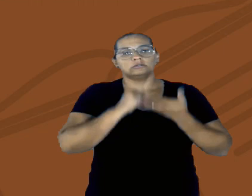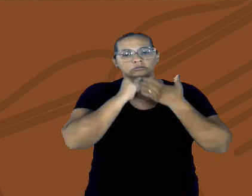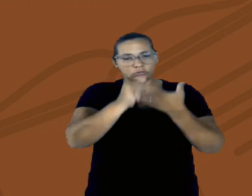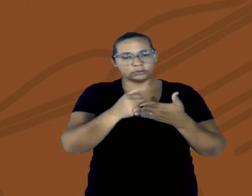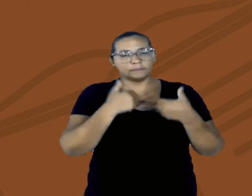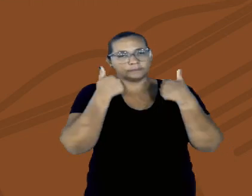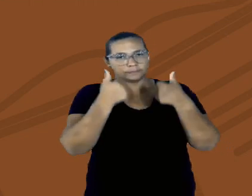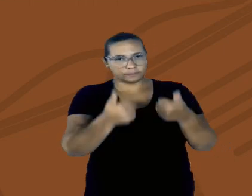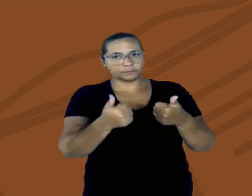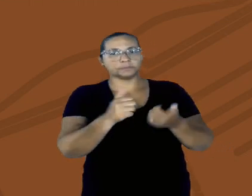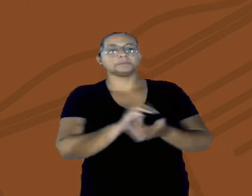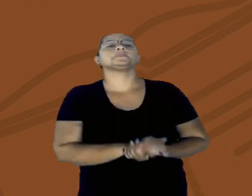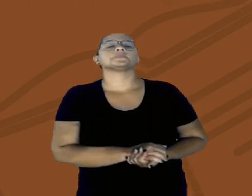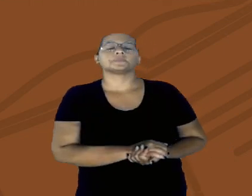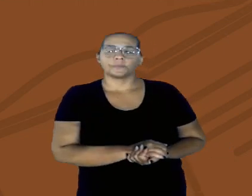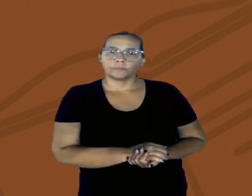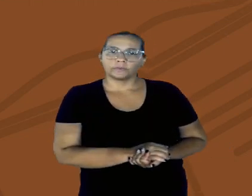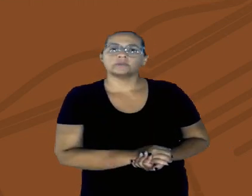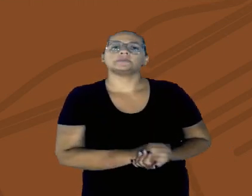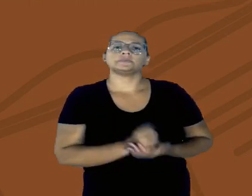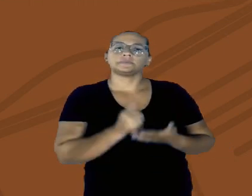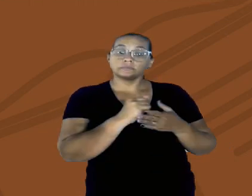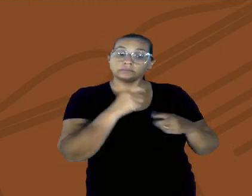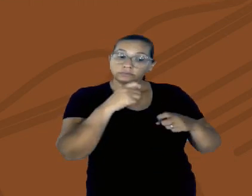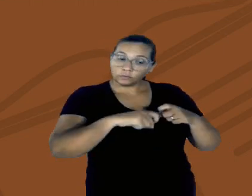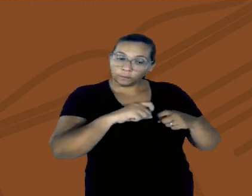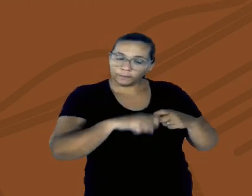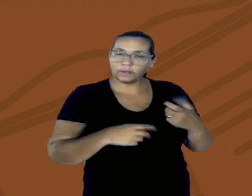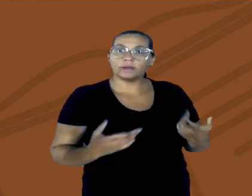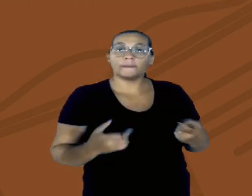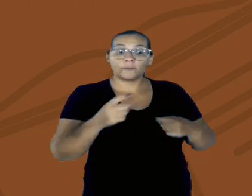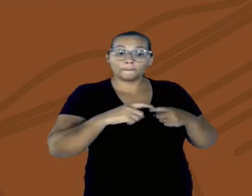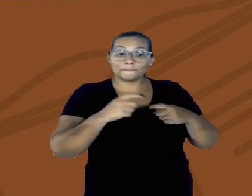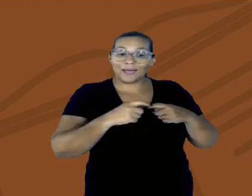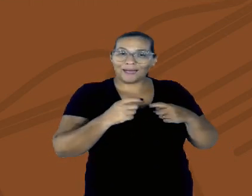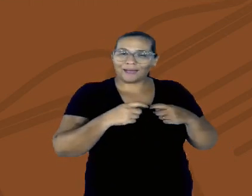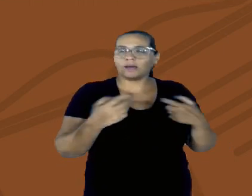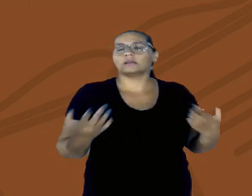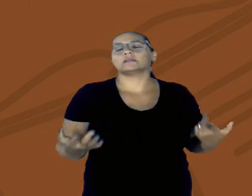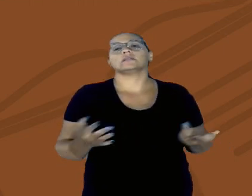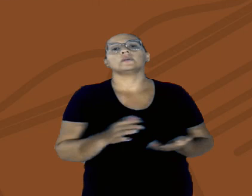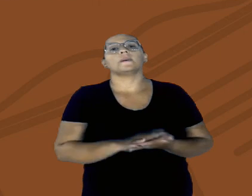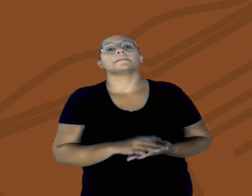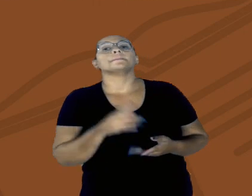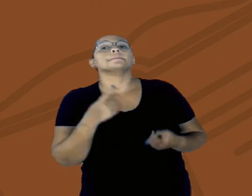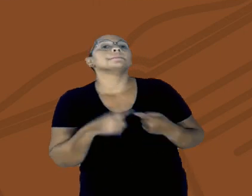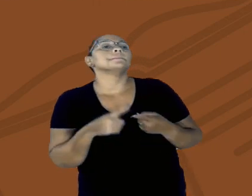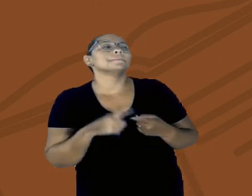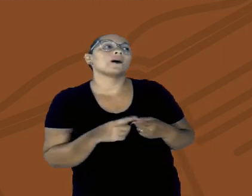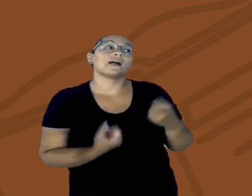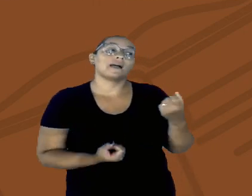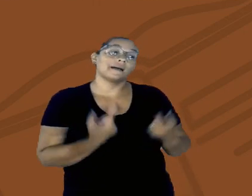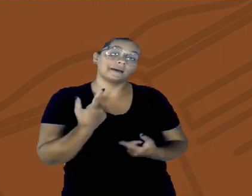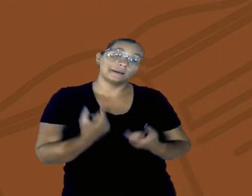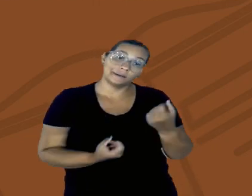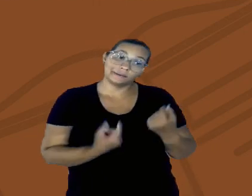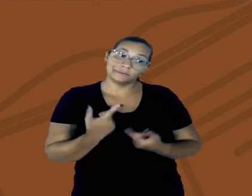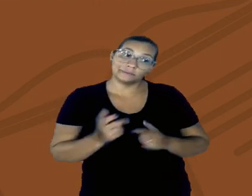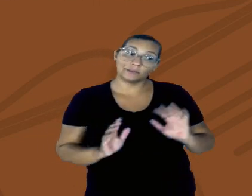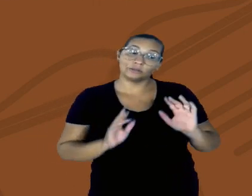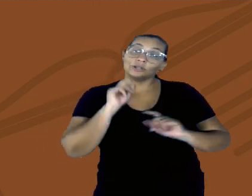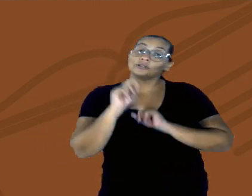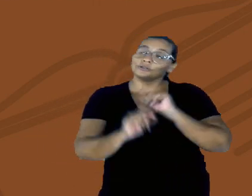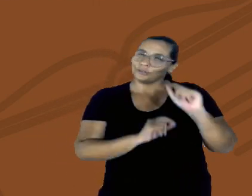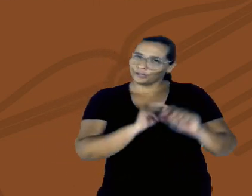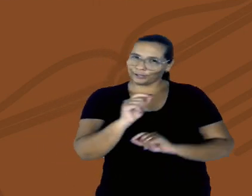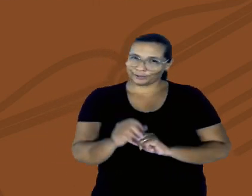médica. Ajuda médica, sabe por que eu estou frisando? Porque às vezes, né, acontece principalmente